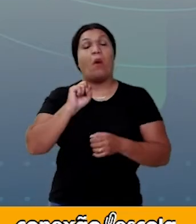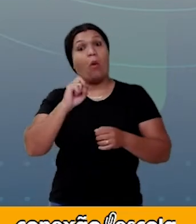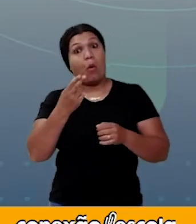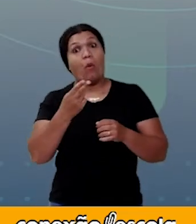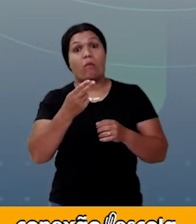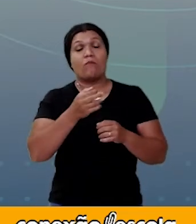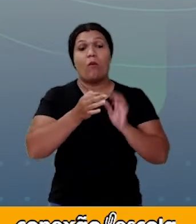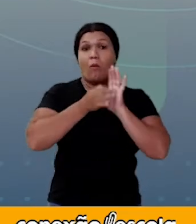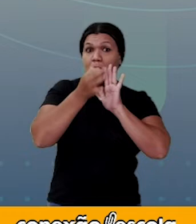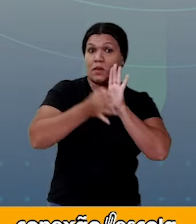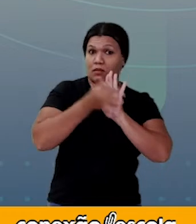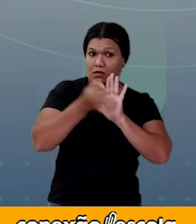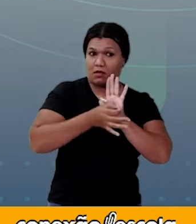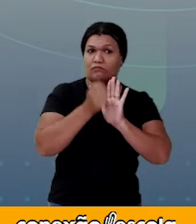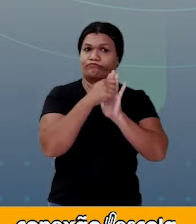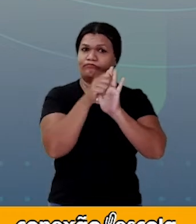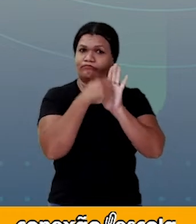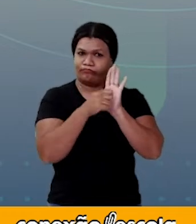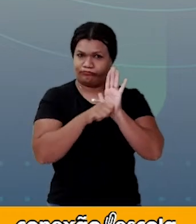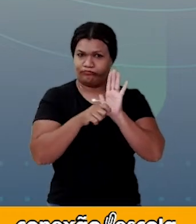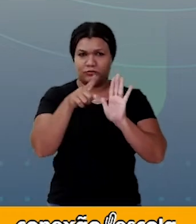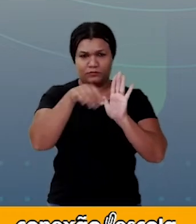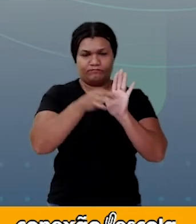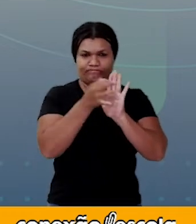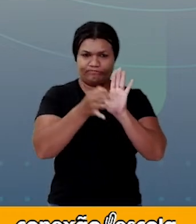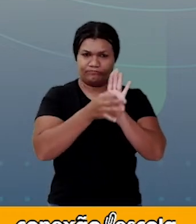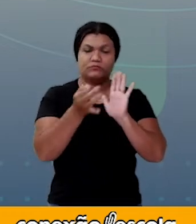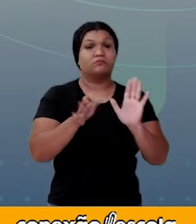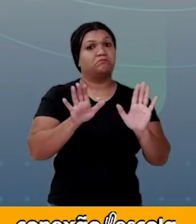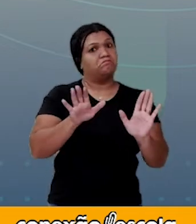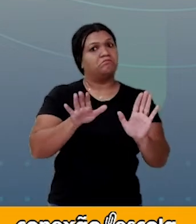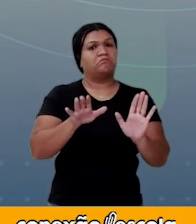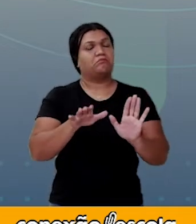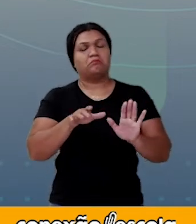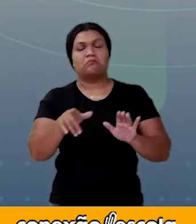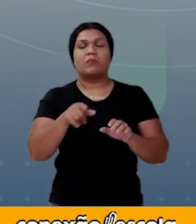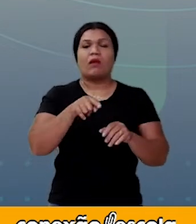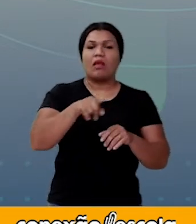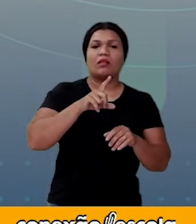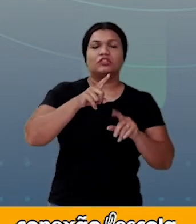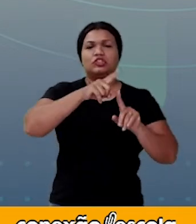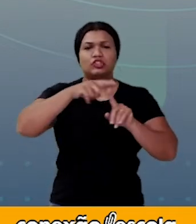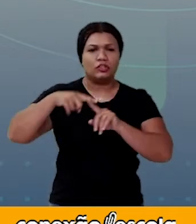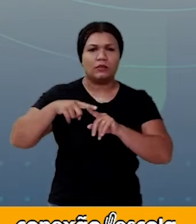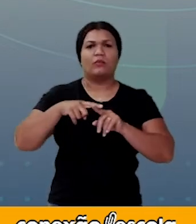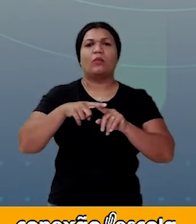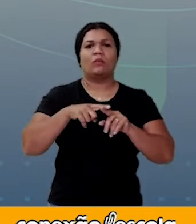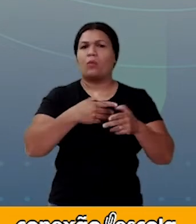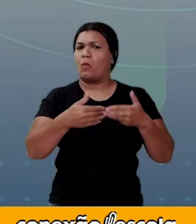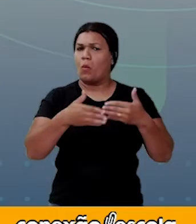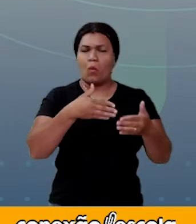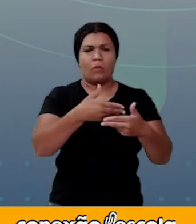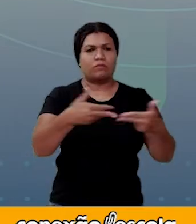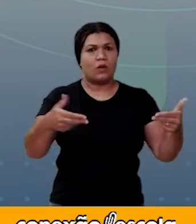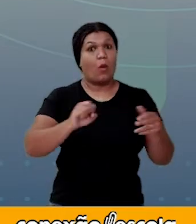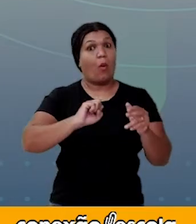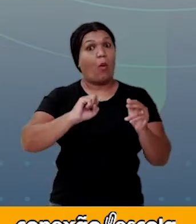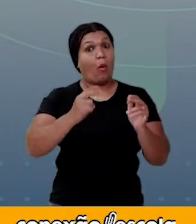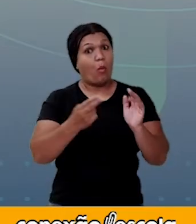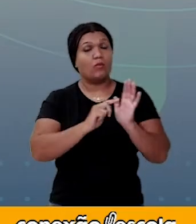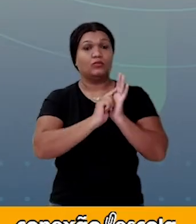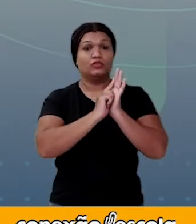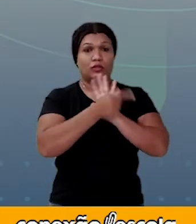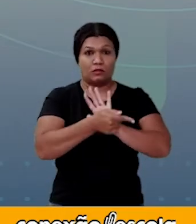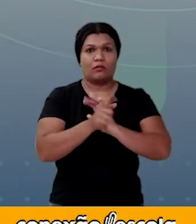de opinião, que é um texto argumentativo, independente de qual seja a tipologia ou o gênero, é